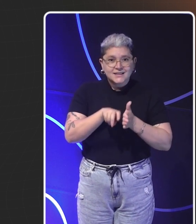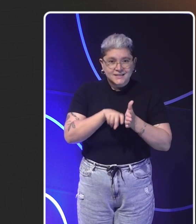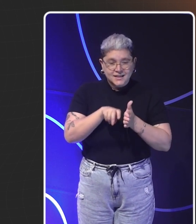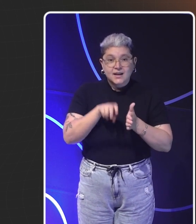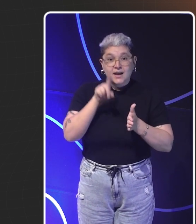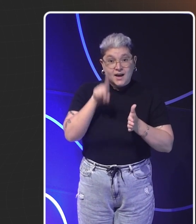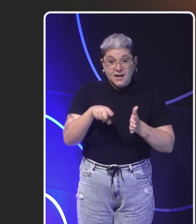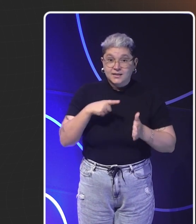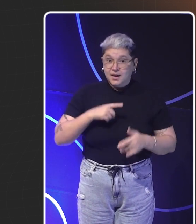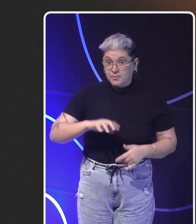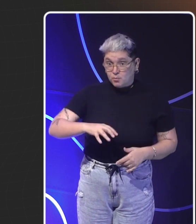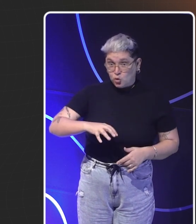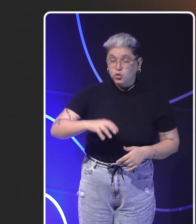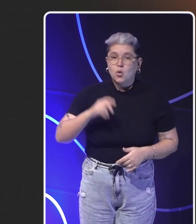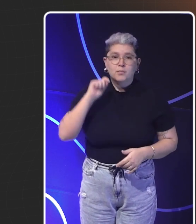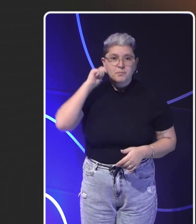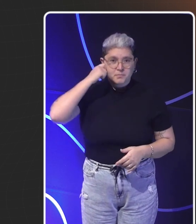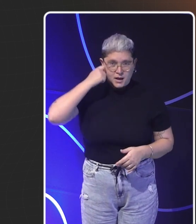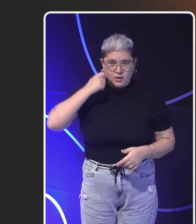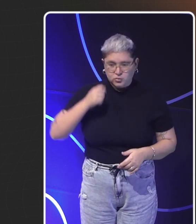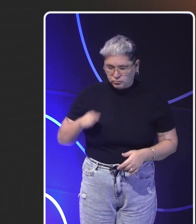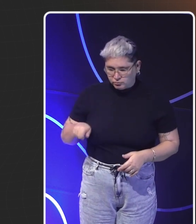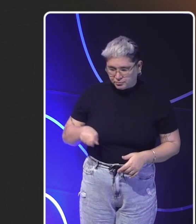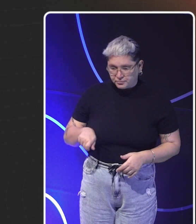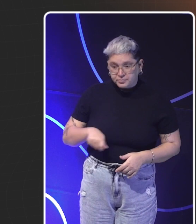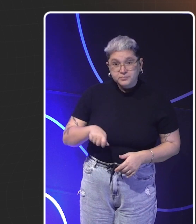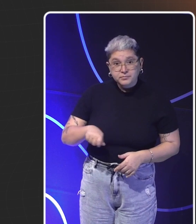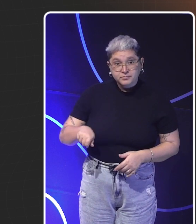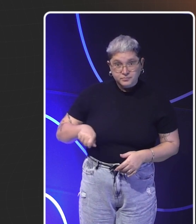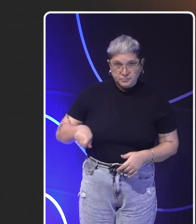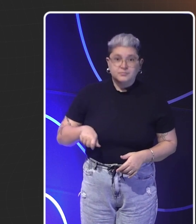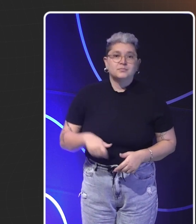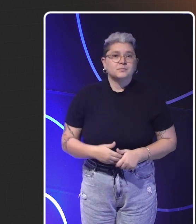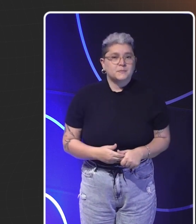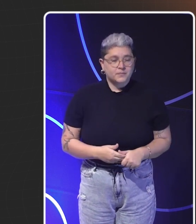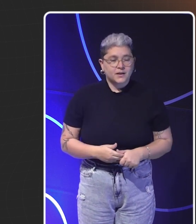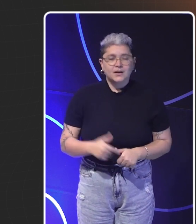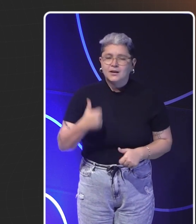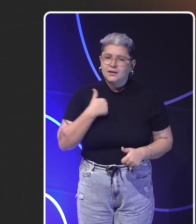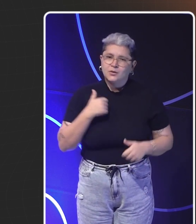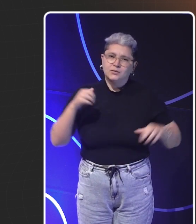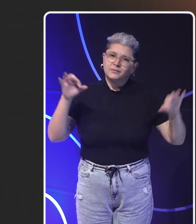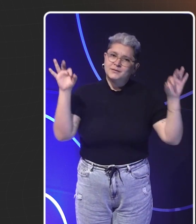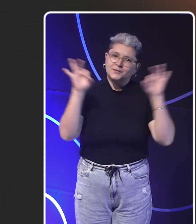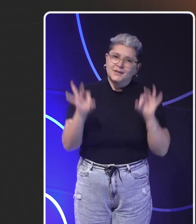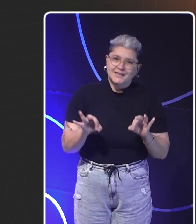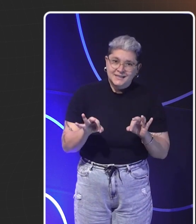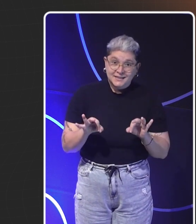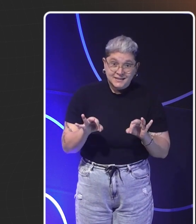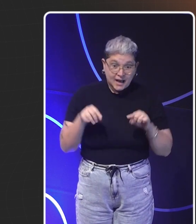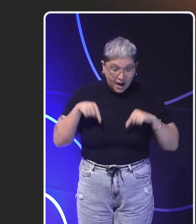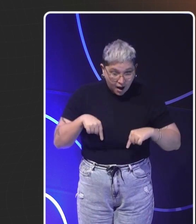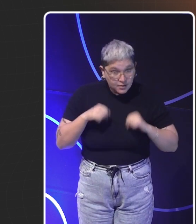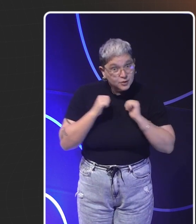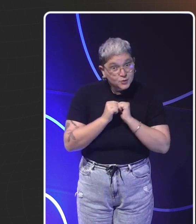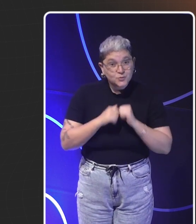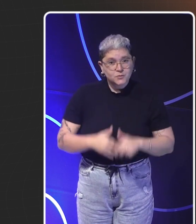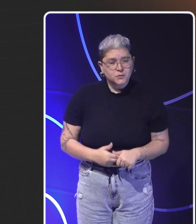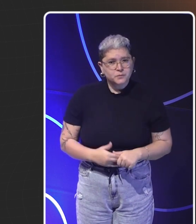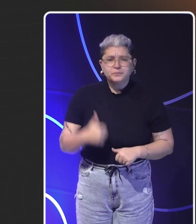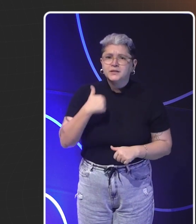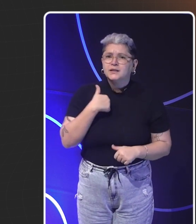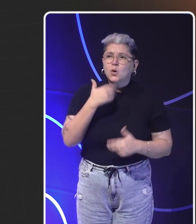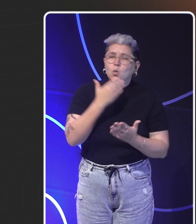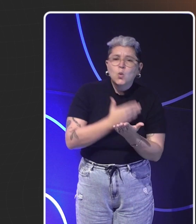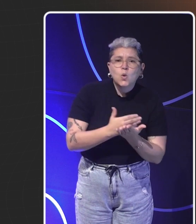rodas motorizada, preta. E, enfim, estou muito feliz de estar aqui hoje. Eu